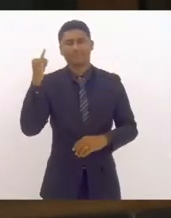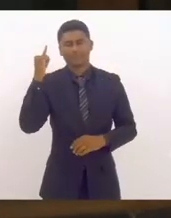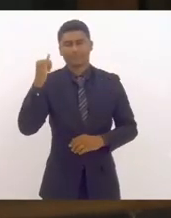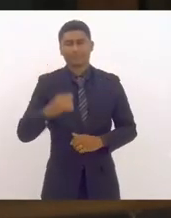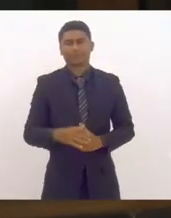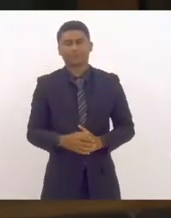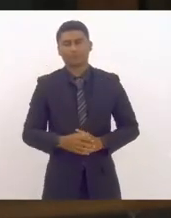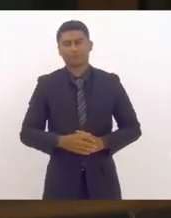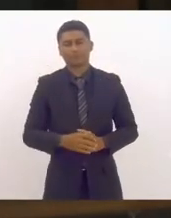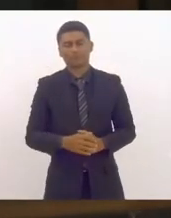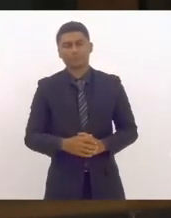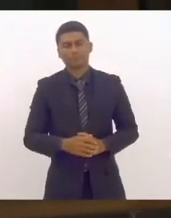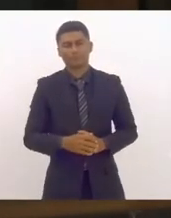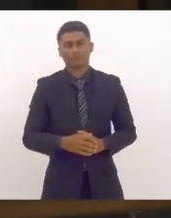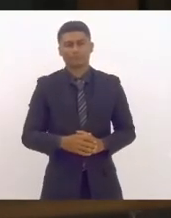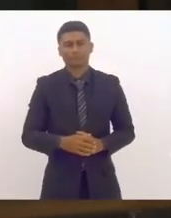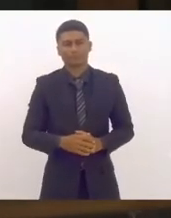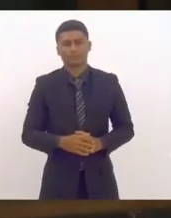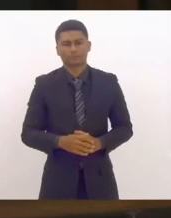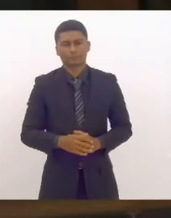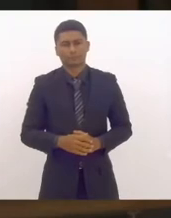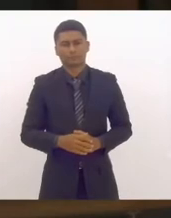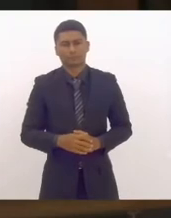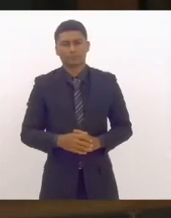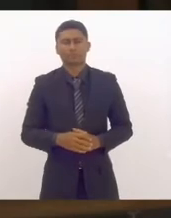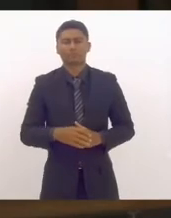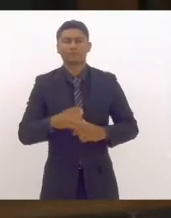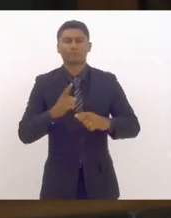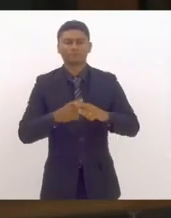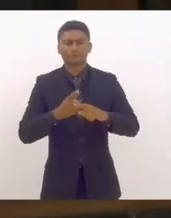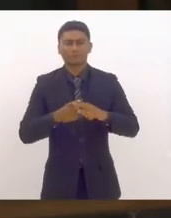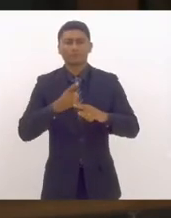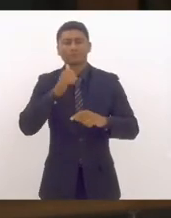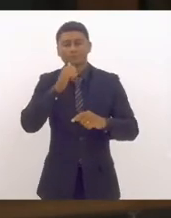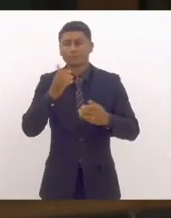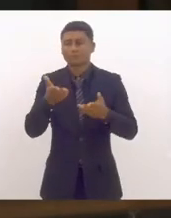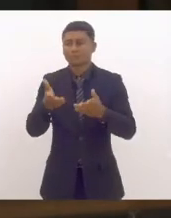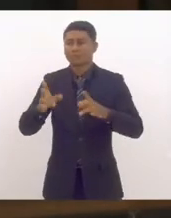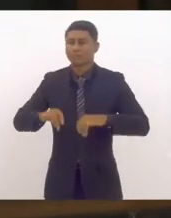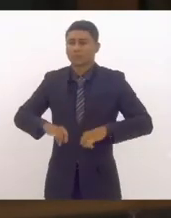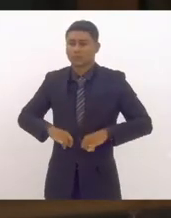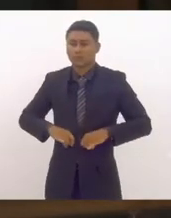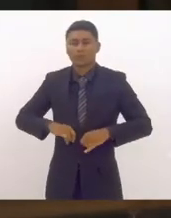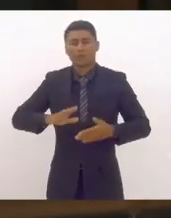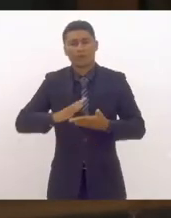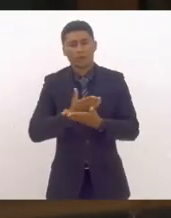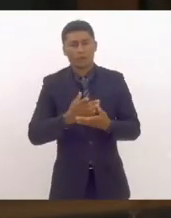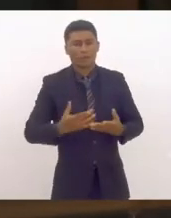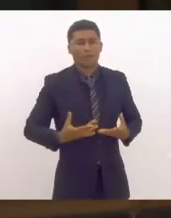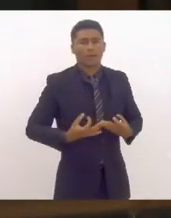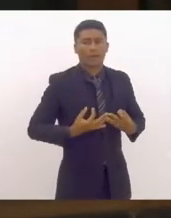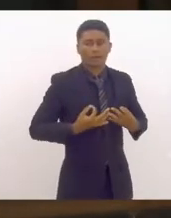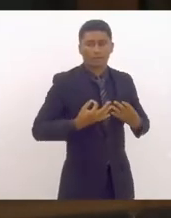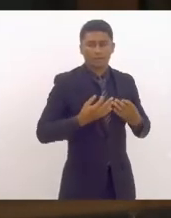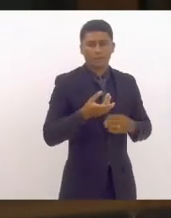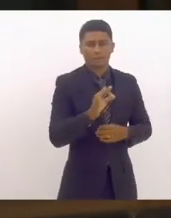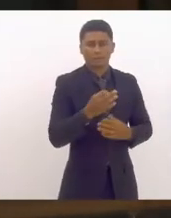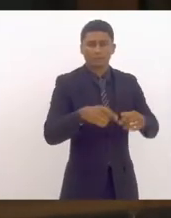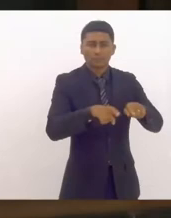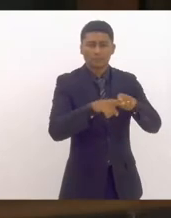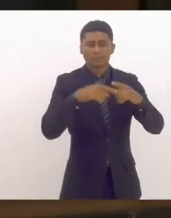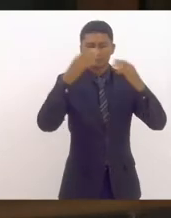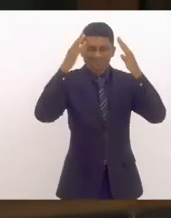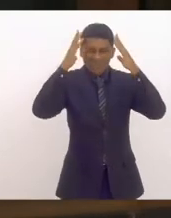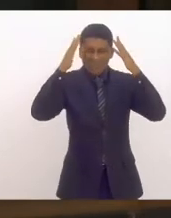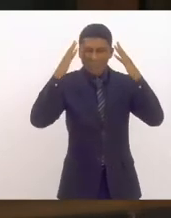É importante para quem sofre, é importante para quem tem câncer, é importante para quem tem queda